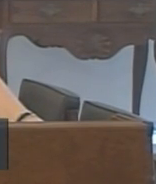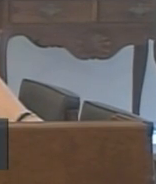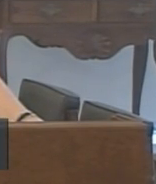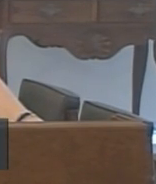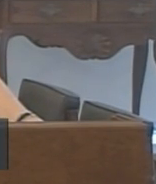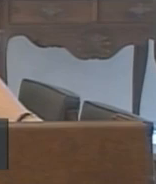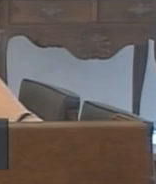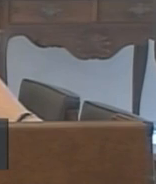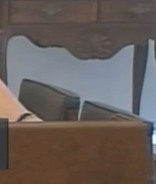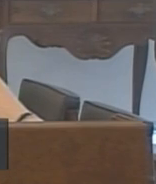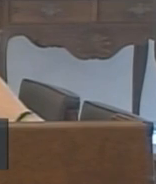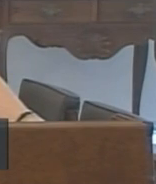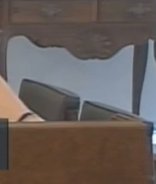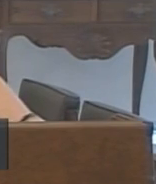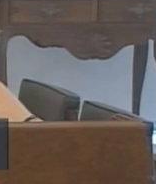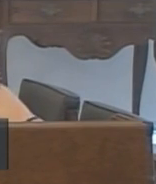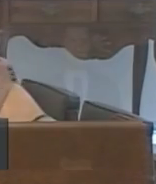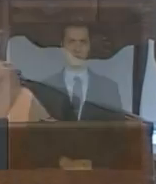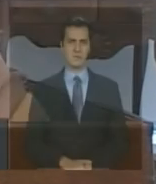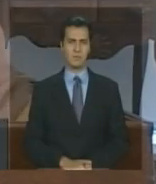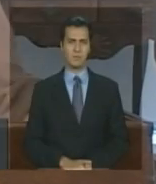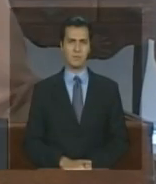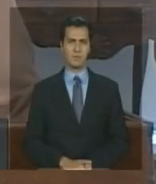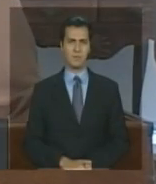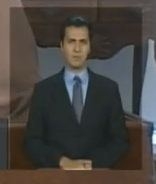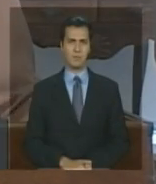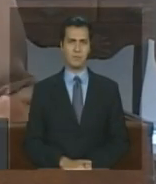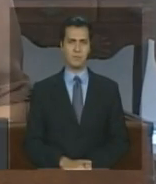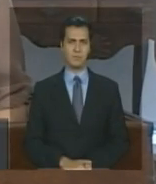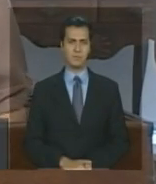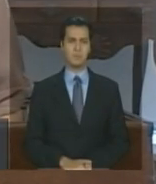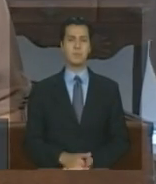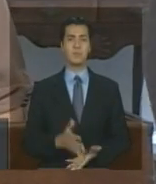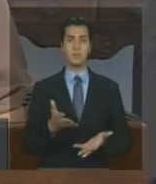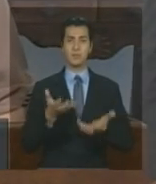their Canadian counterparts. Queria reiterar